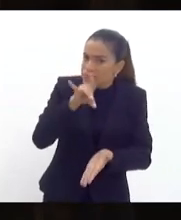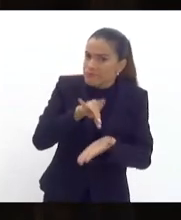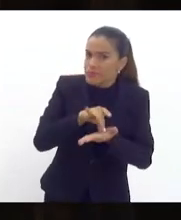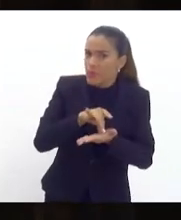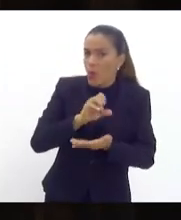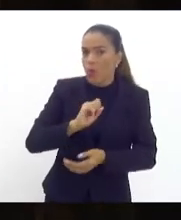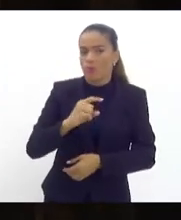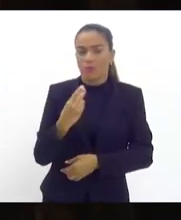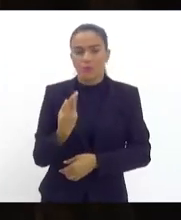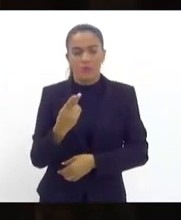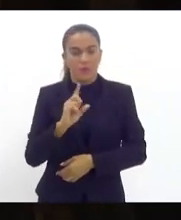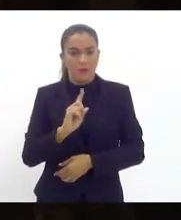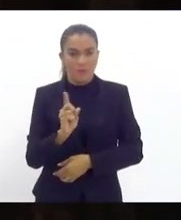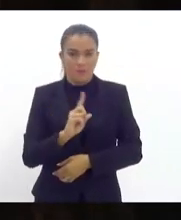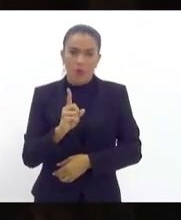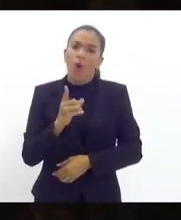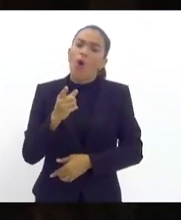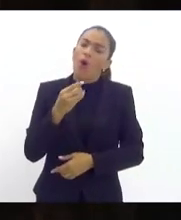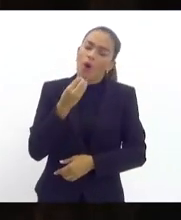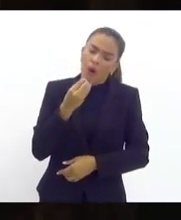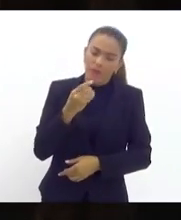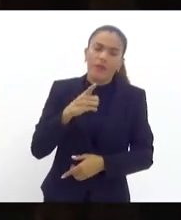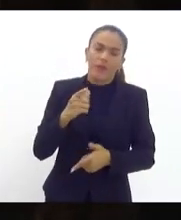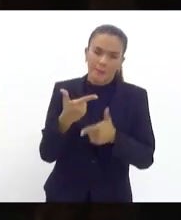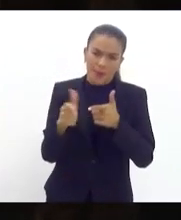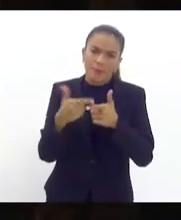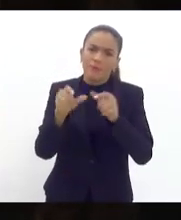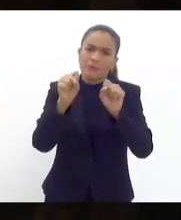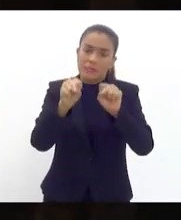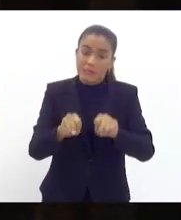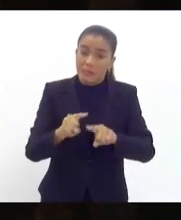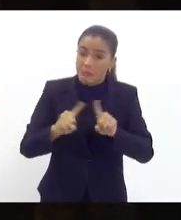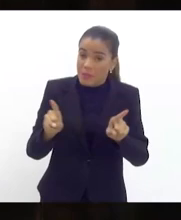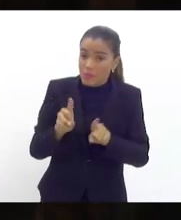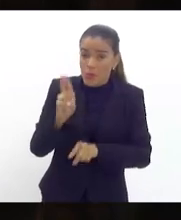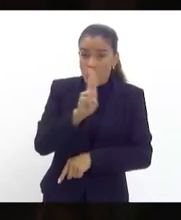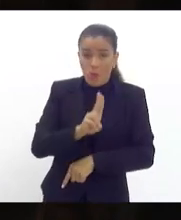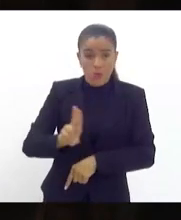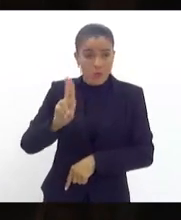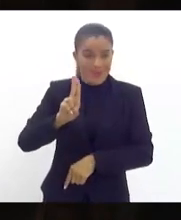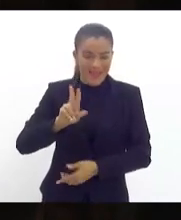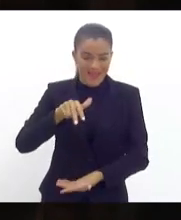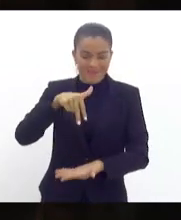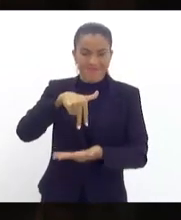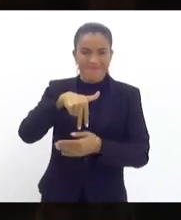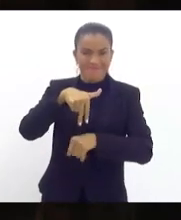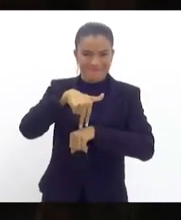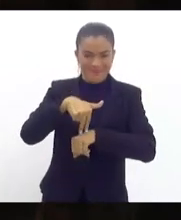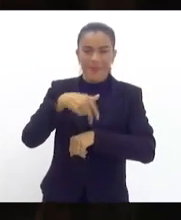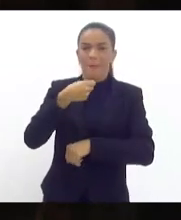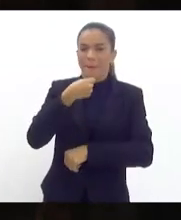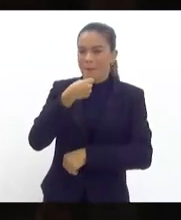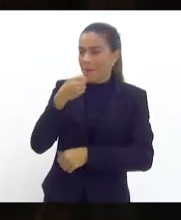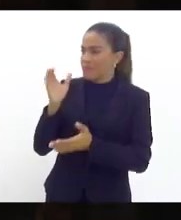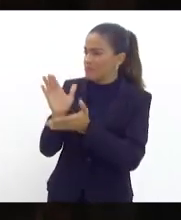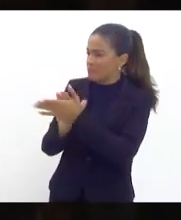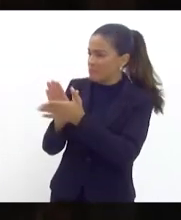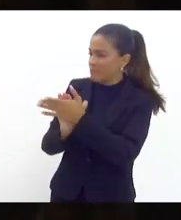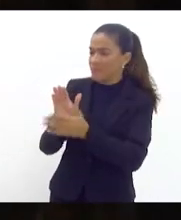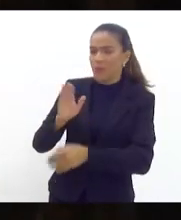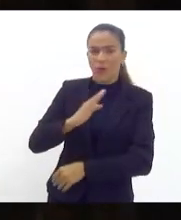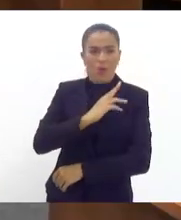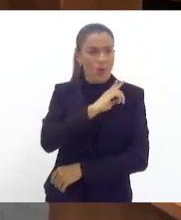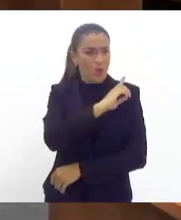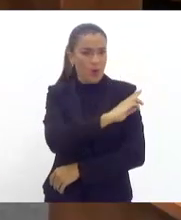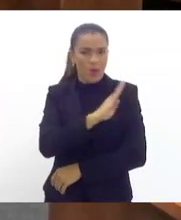e analisar eu não nego que existem problemas mas eu queria que usar esse ambiente público já para terminar minha fala parabenizar o Coronel blas